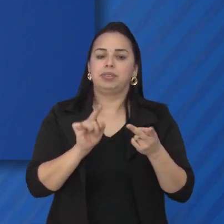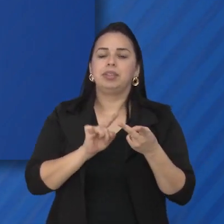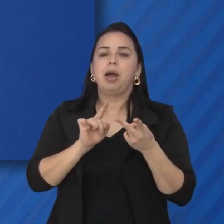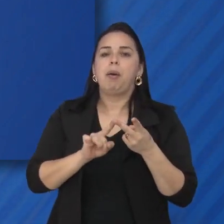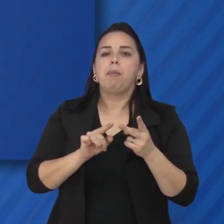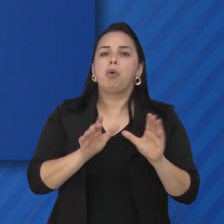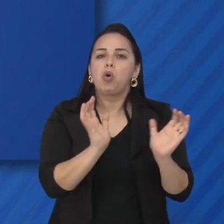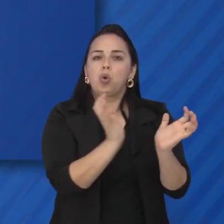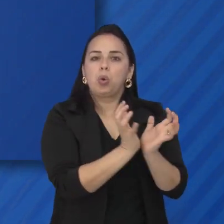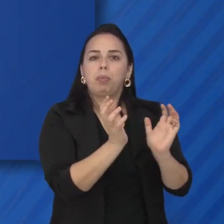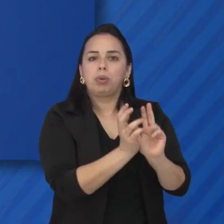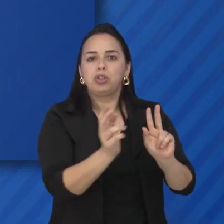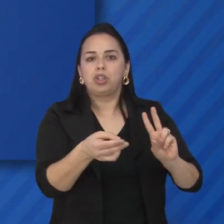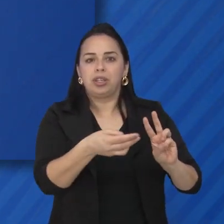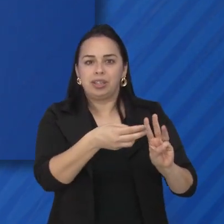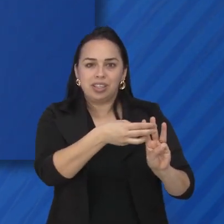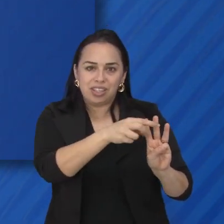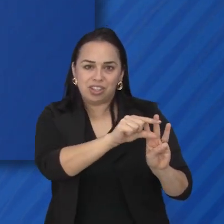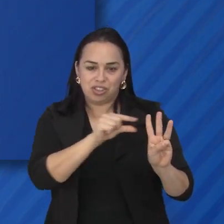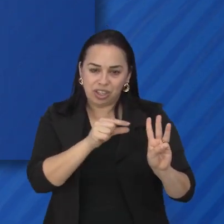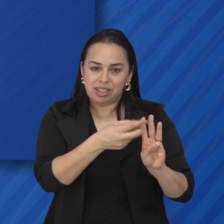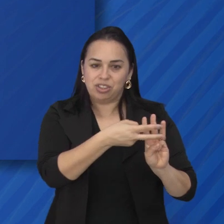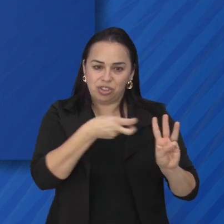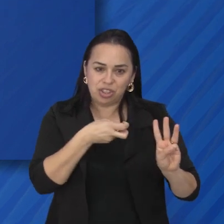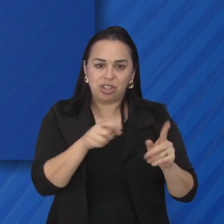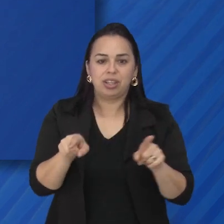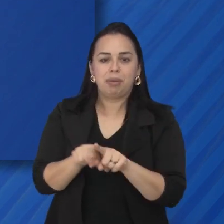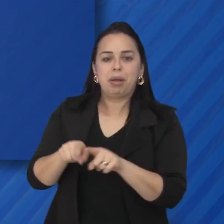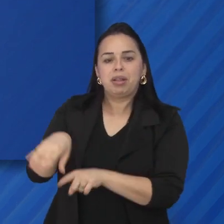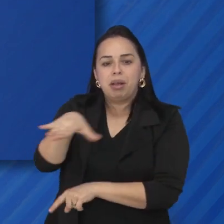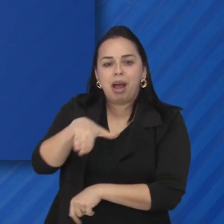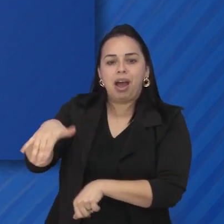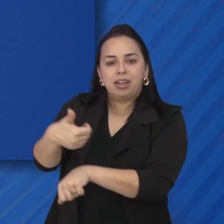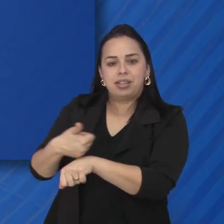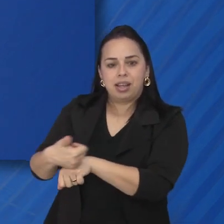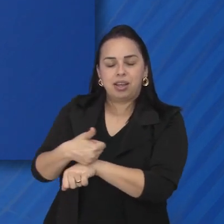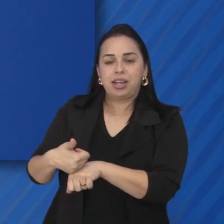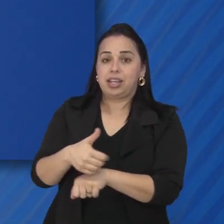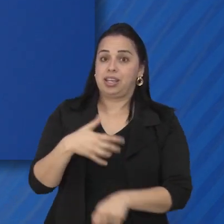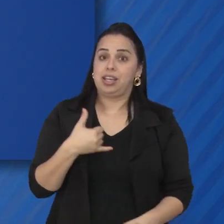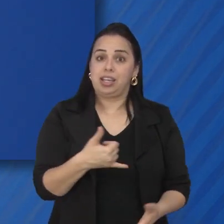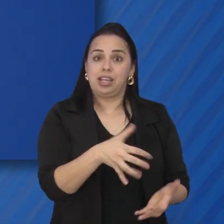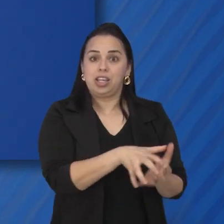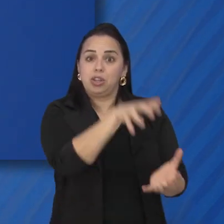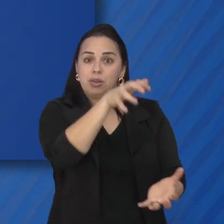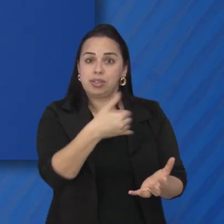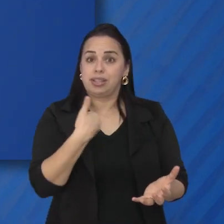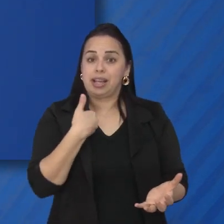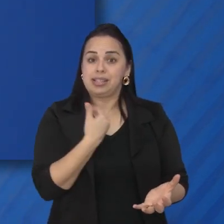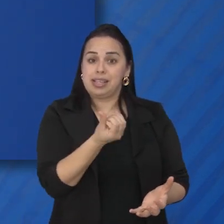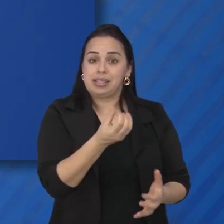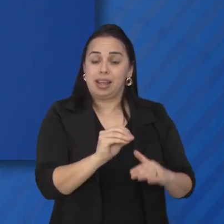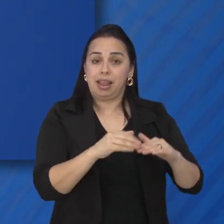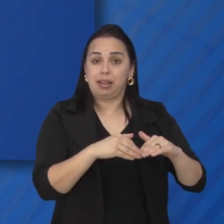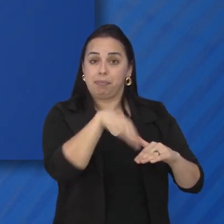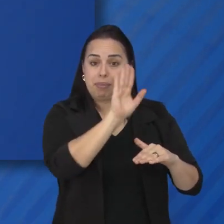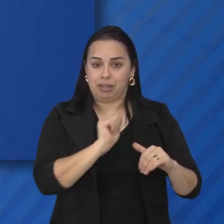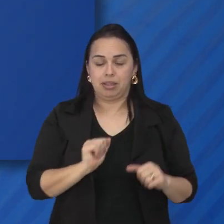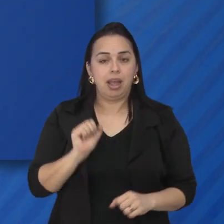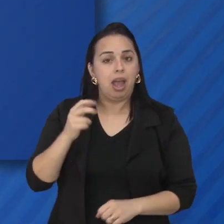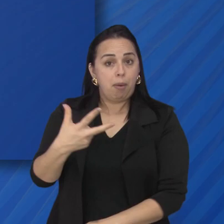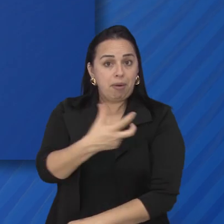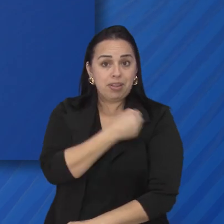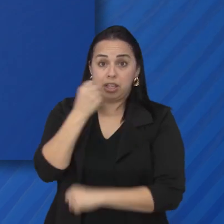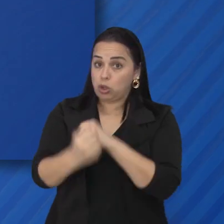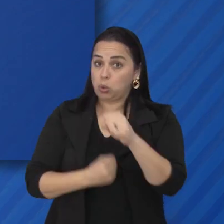29 dias, gestantes, puérperas, povos indígenas, professores, profissionais da saúde e idosos a